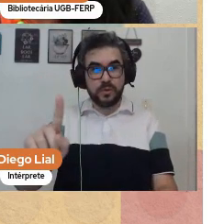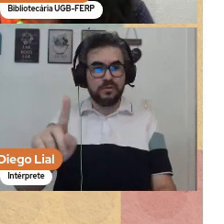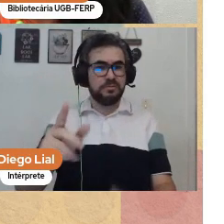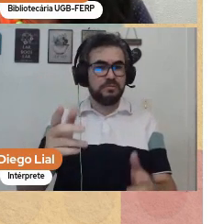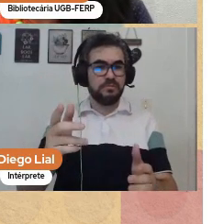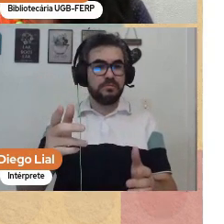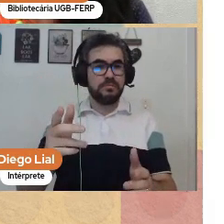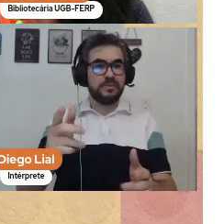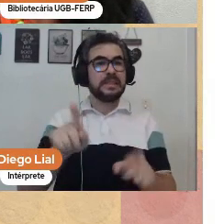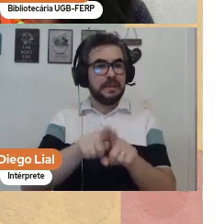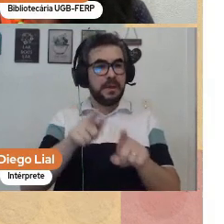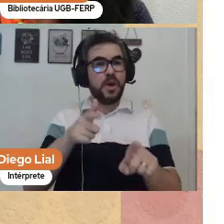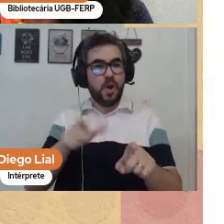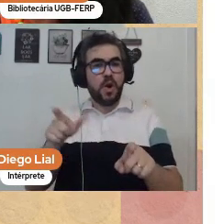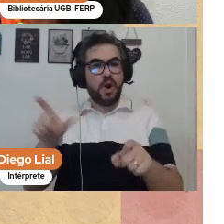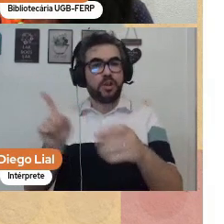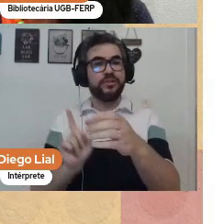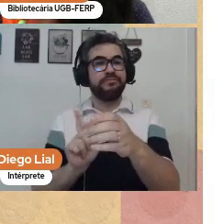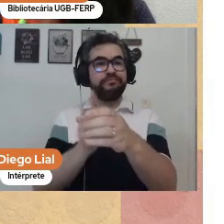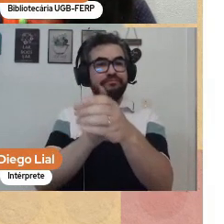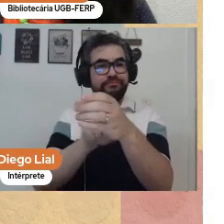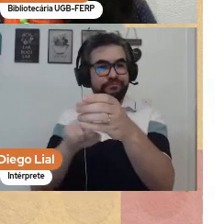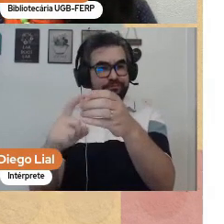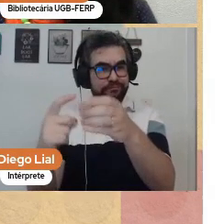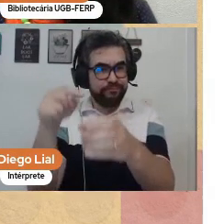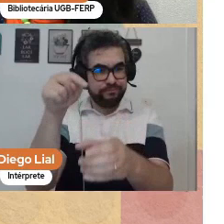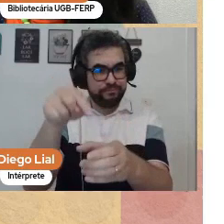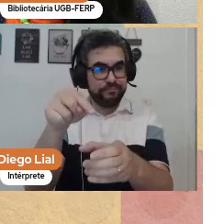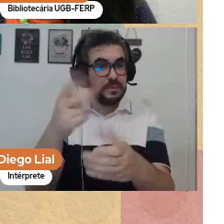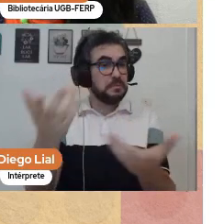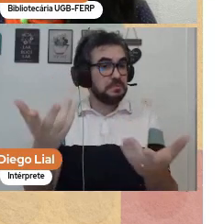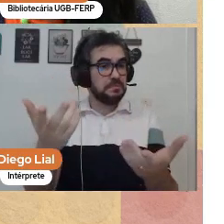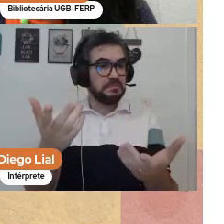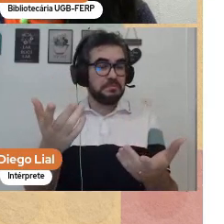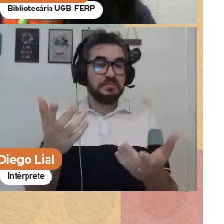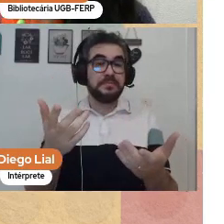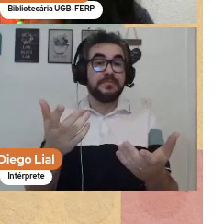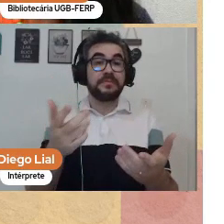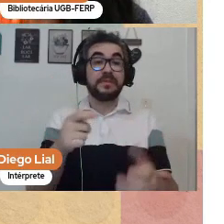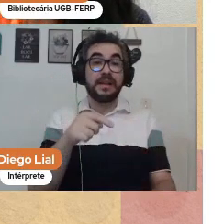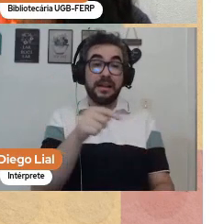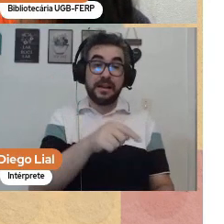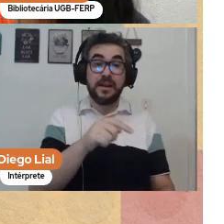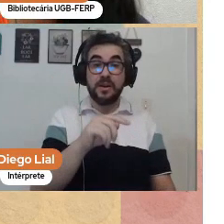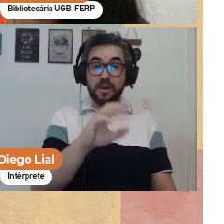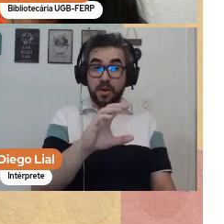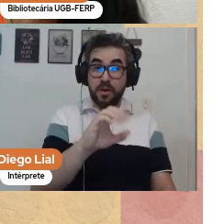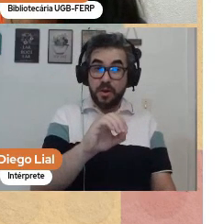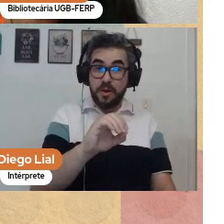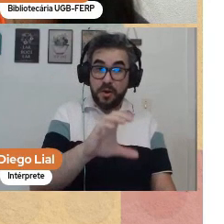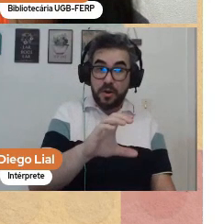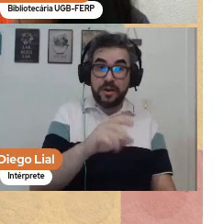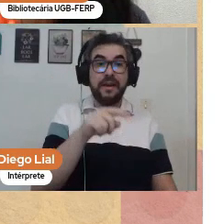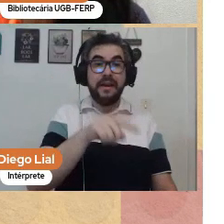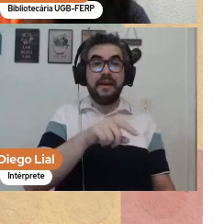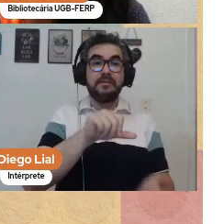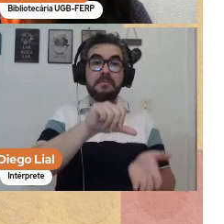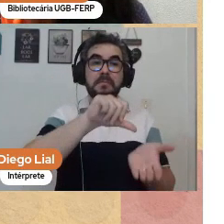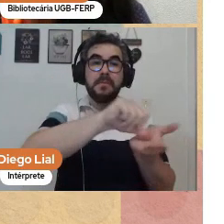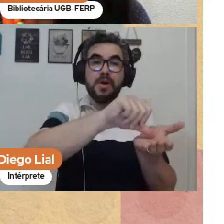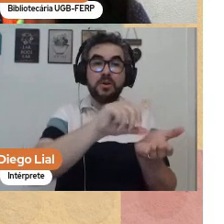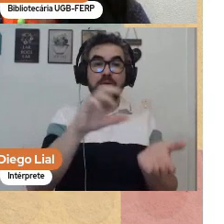conhece, não sabe, só para nortear. E ela é uma unidade científica criada desde